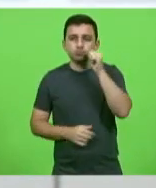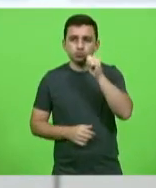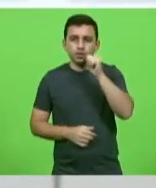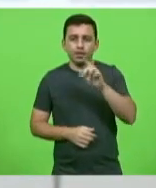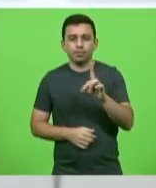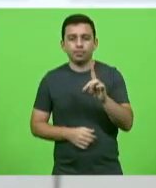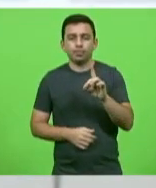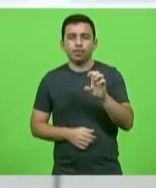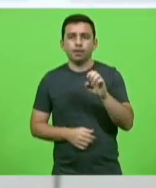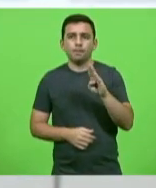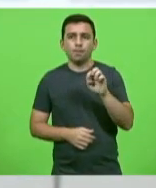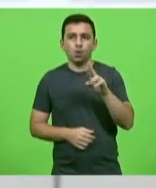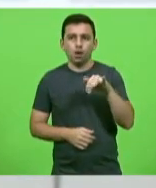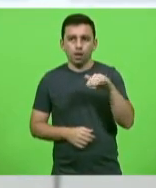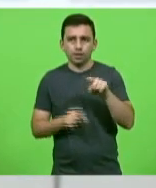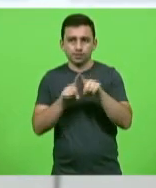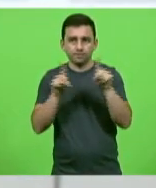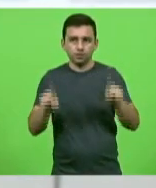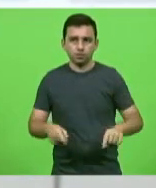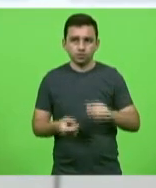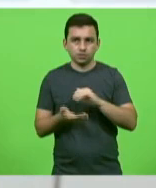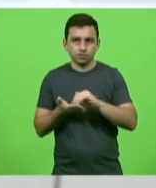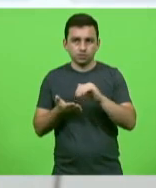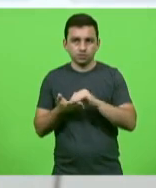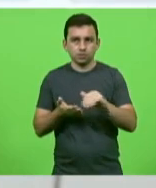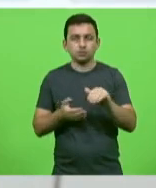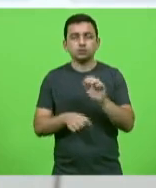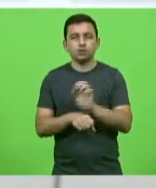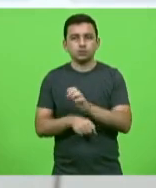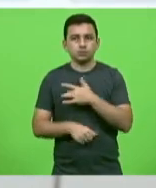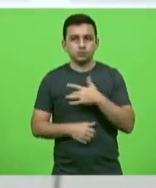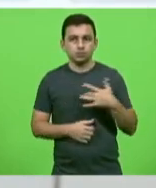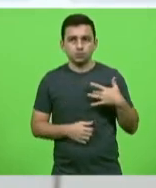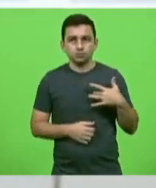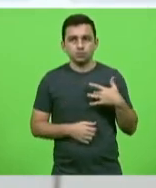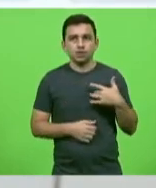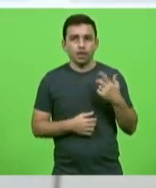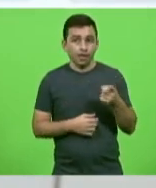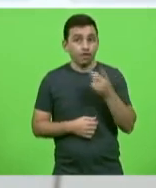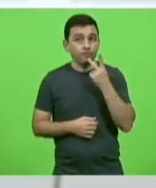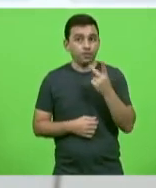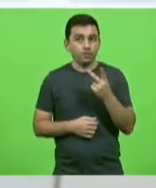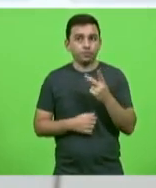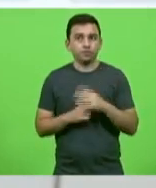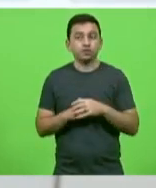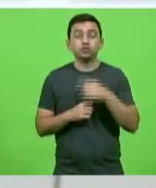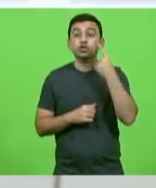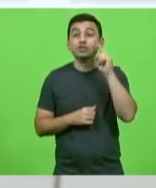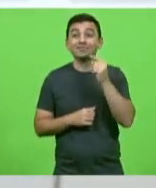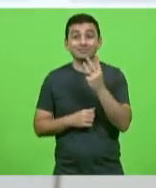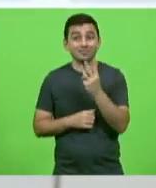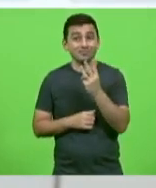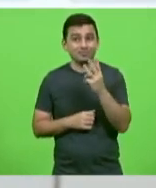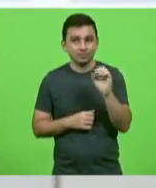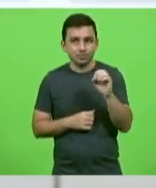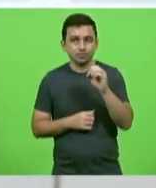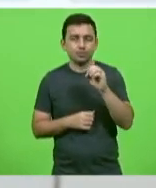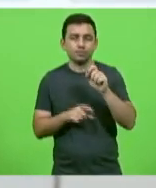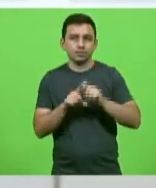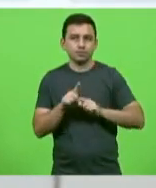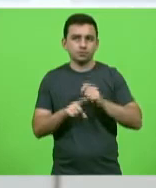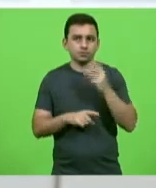Deborah Blu servidora da Secretaria de Estado da Saúde paz é o dia 33